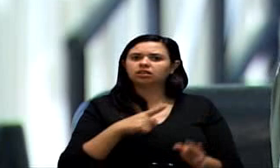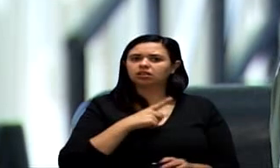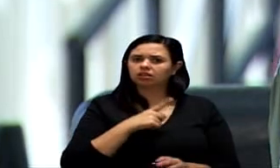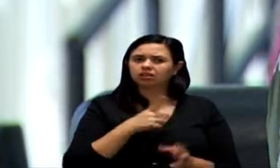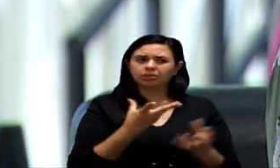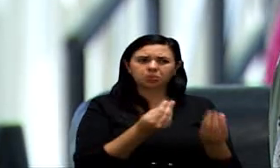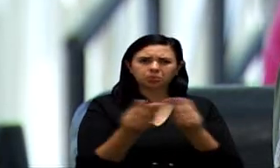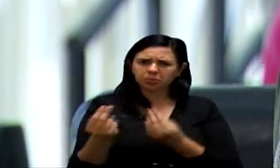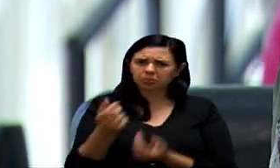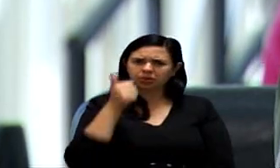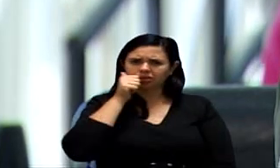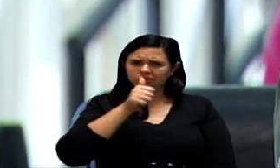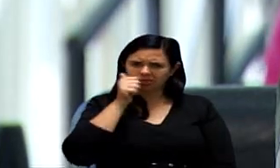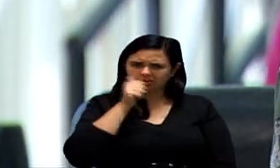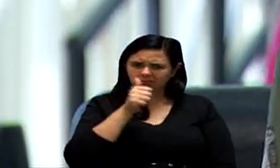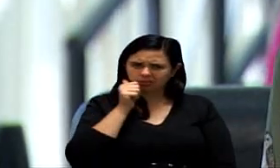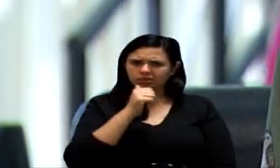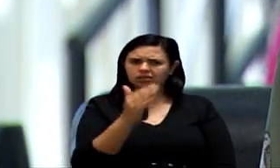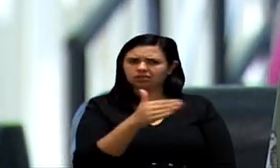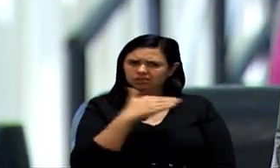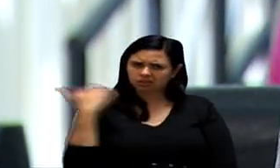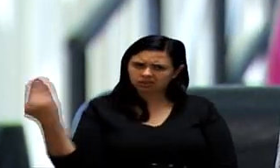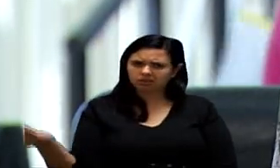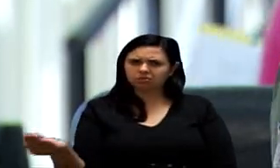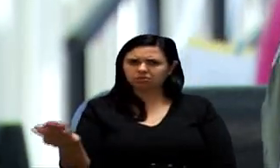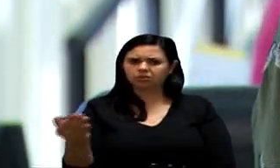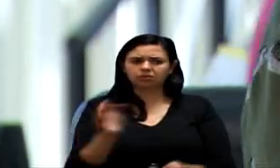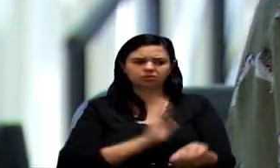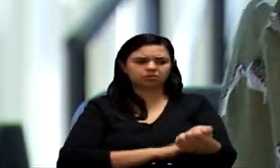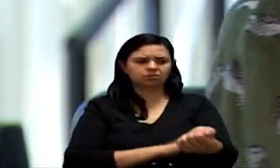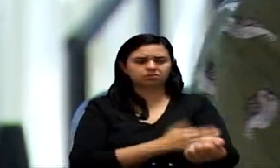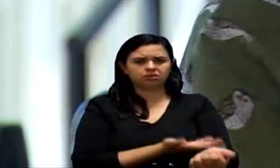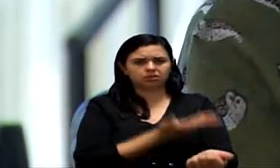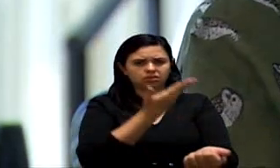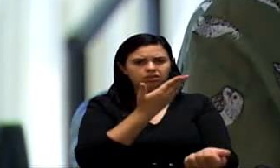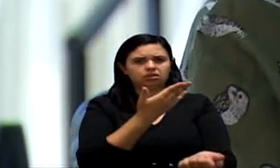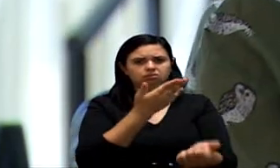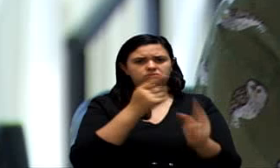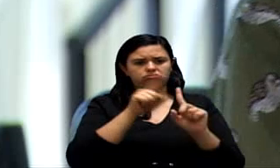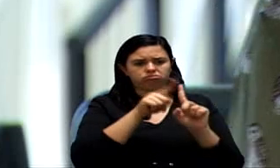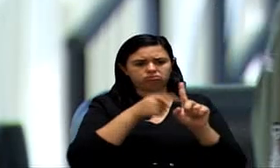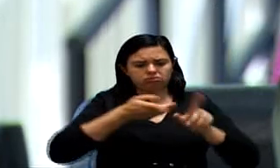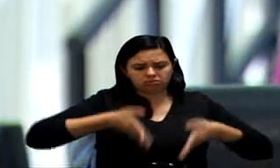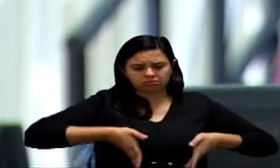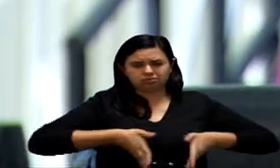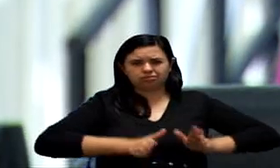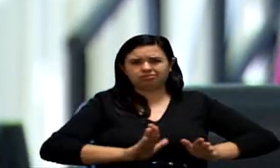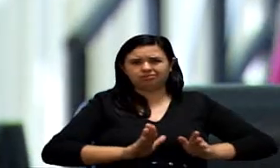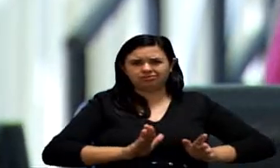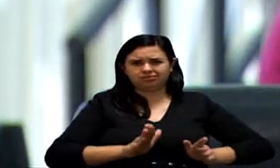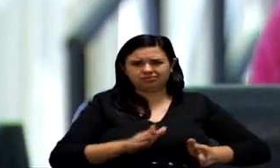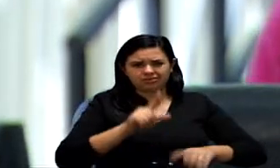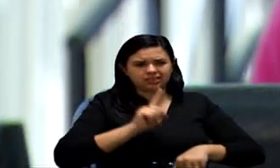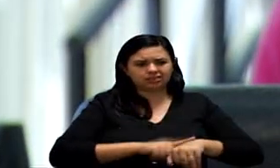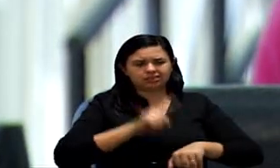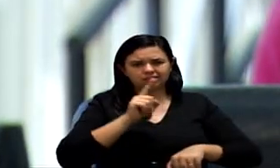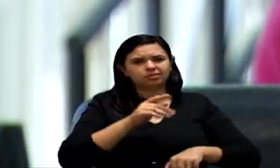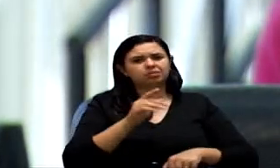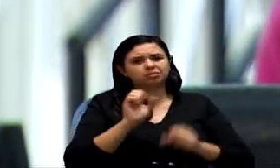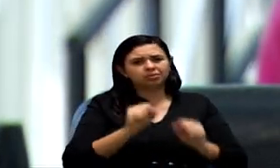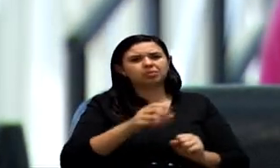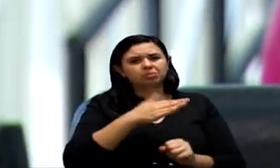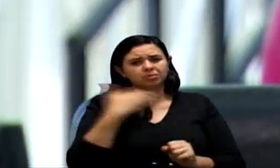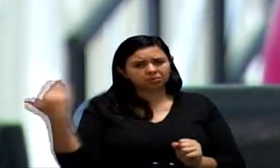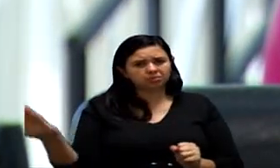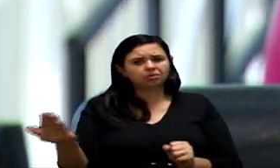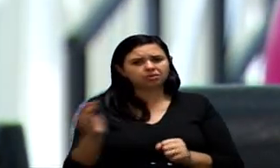que morrem por hipertensão na hora do parto? Sim, então, sim. Isso é gravíssimo. Isso é fato. Então, se a gente não se ater a esses